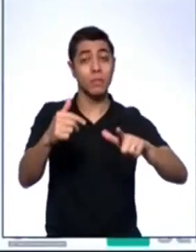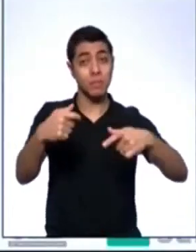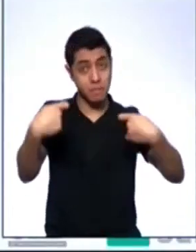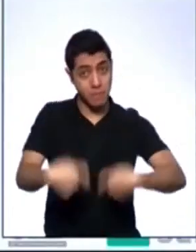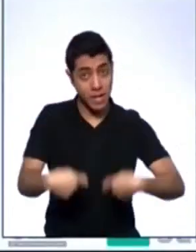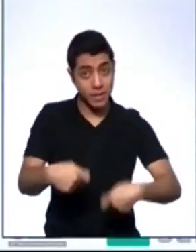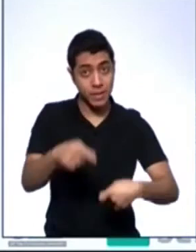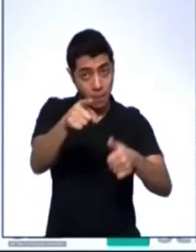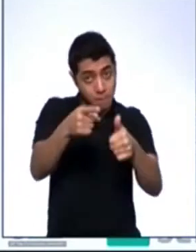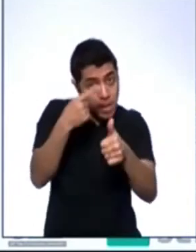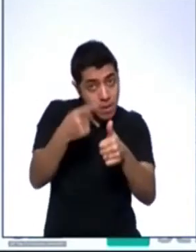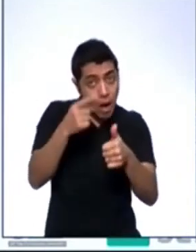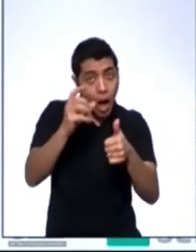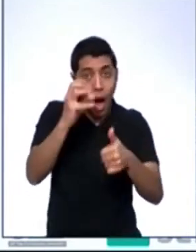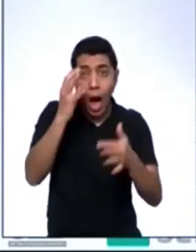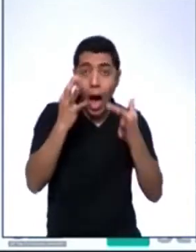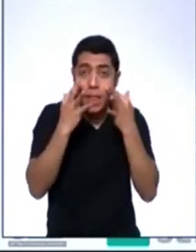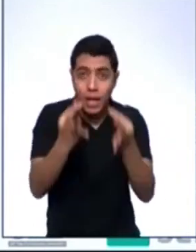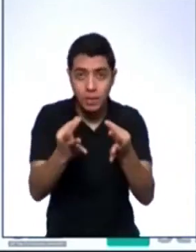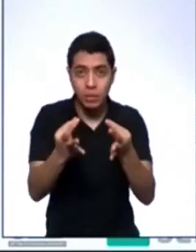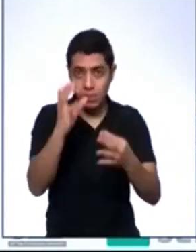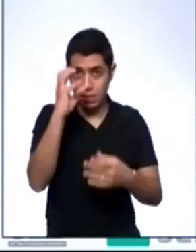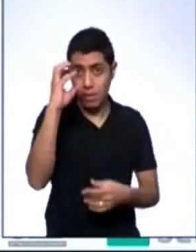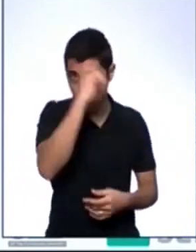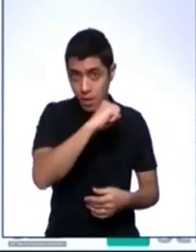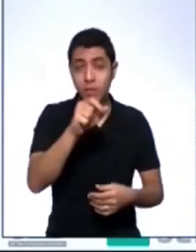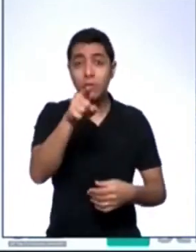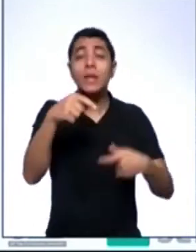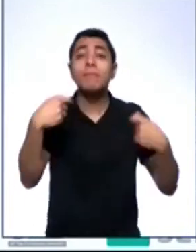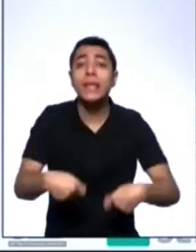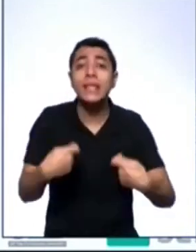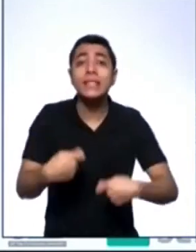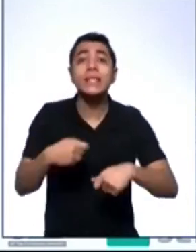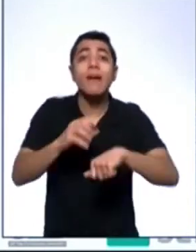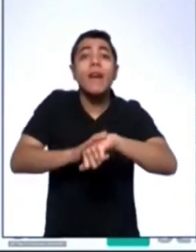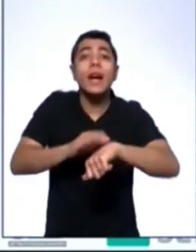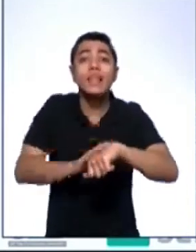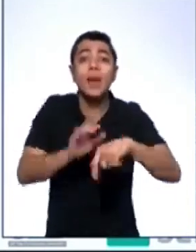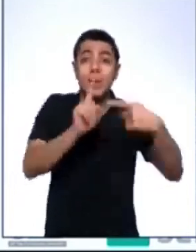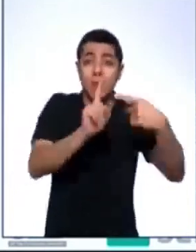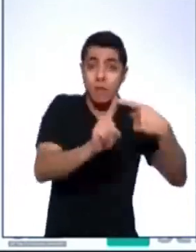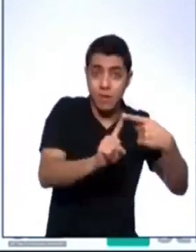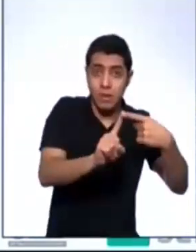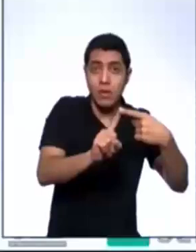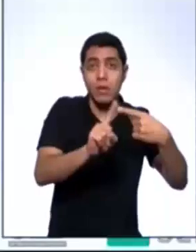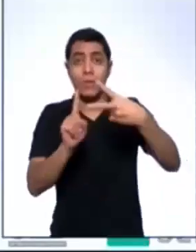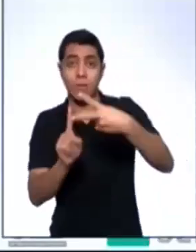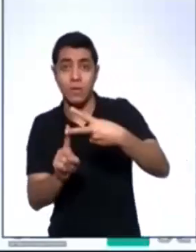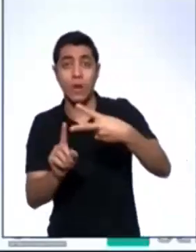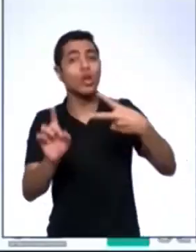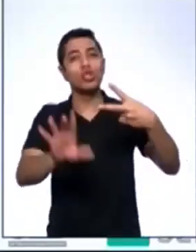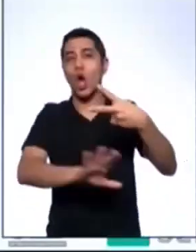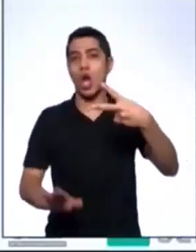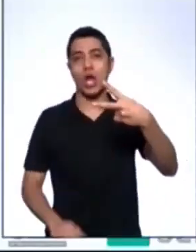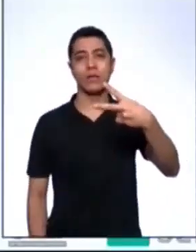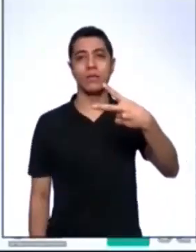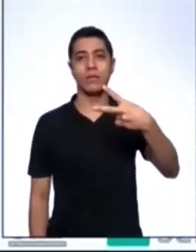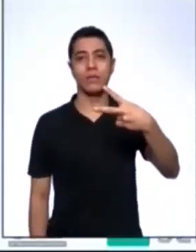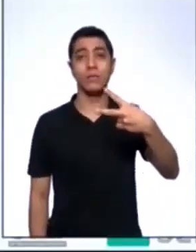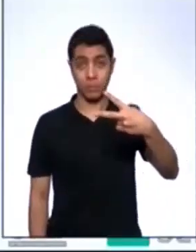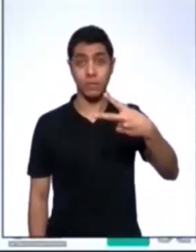dois momentos apenas dois momentos primeiro momento é